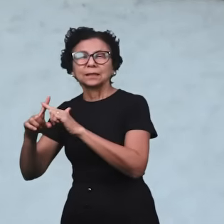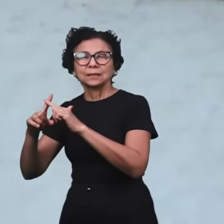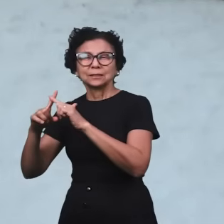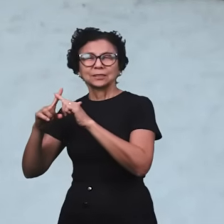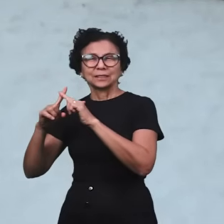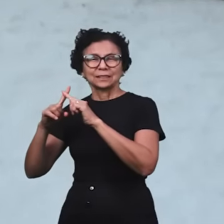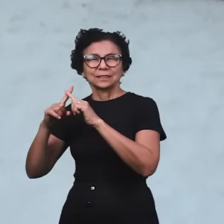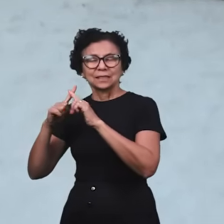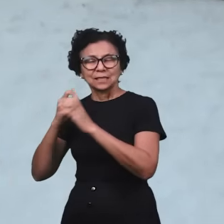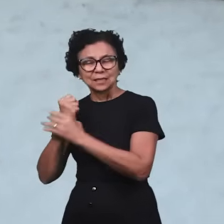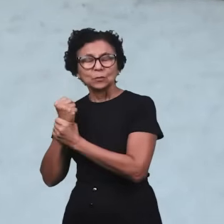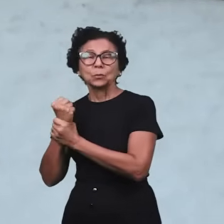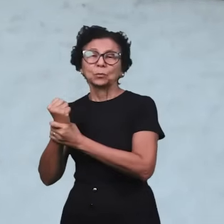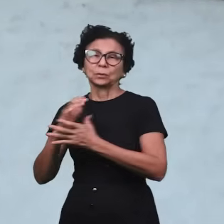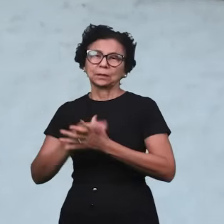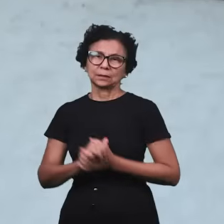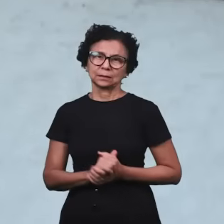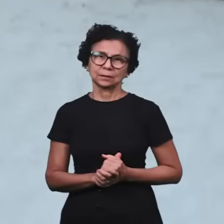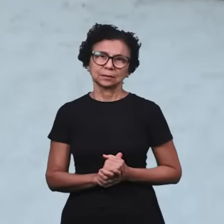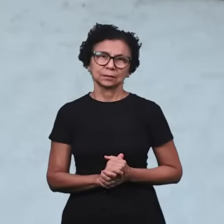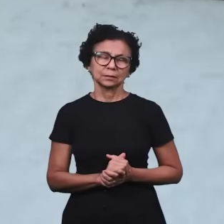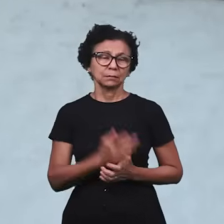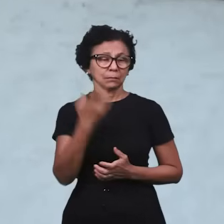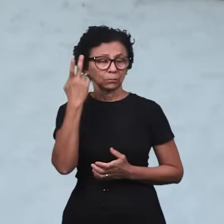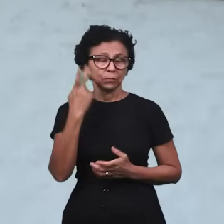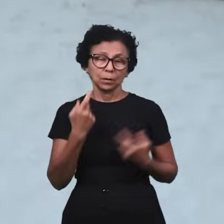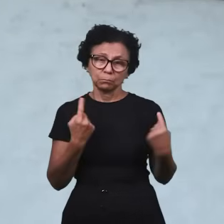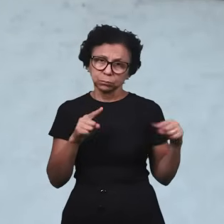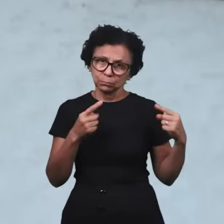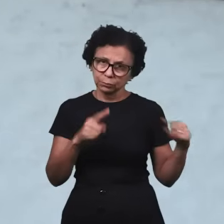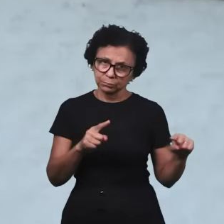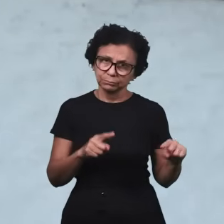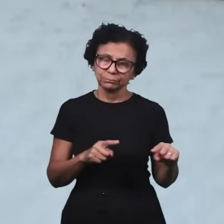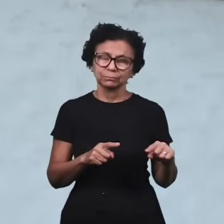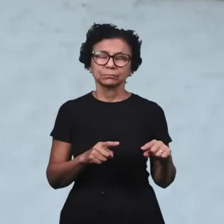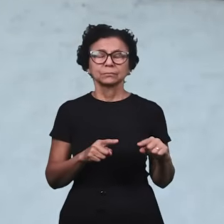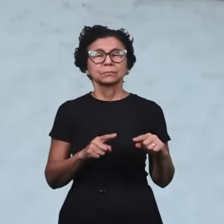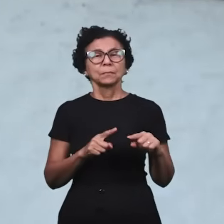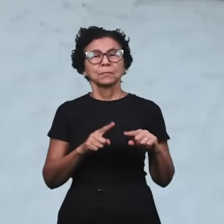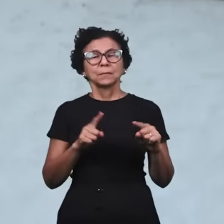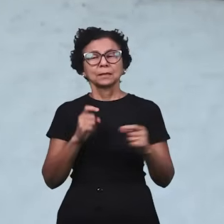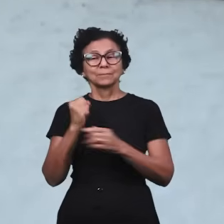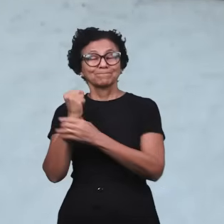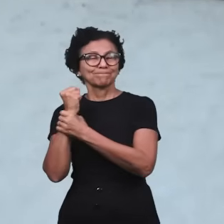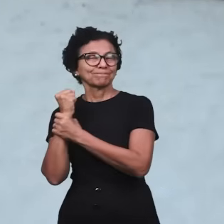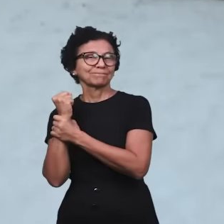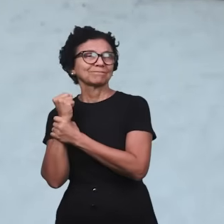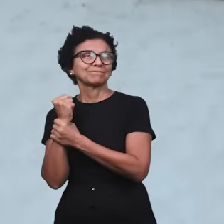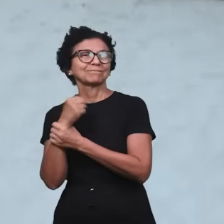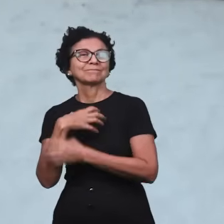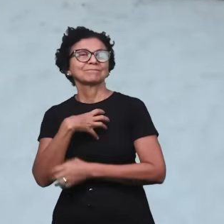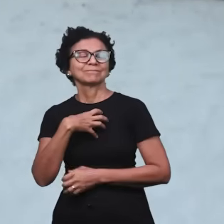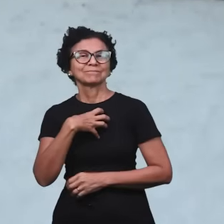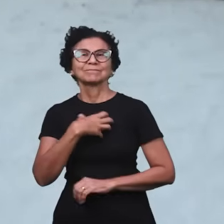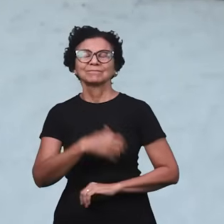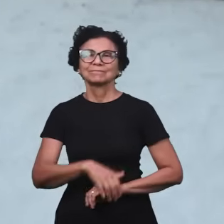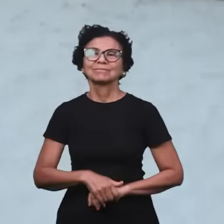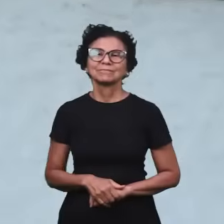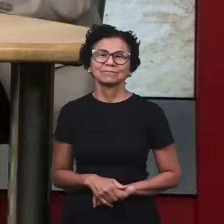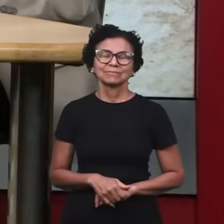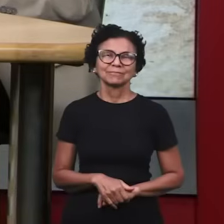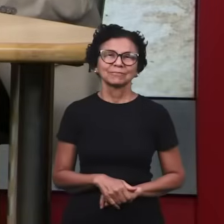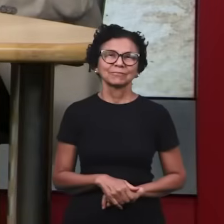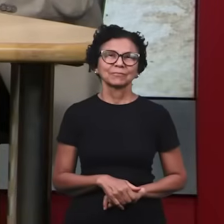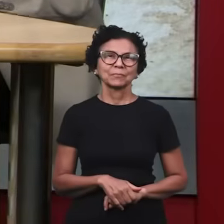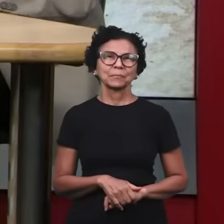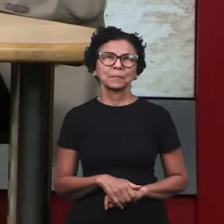construído. E os ataques vêm, porém, você tem a certeza que você está seguro ali dentro. Não é? Porque esse era o